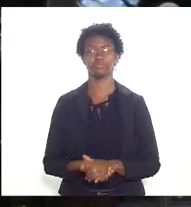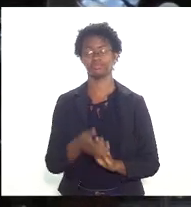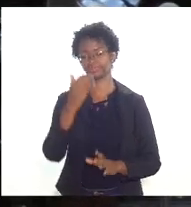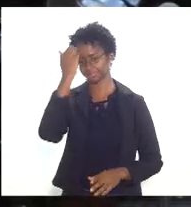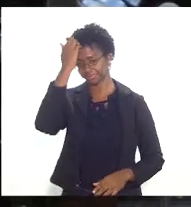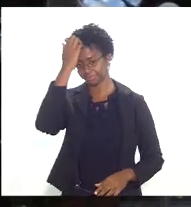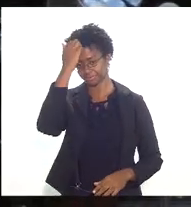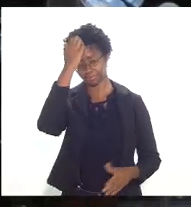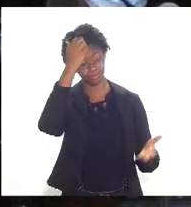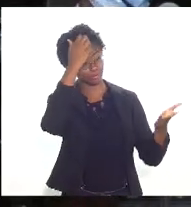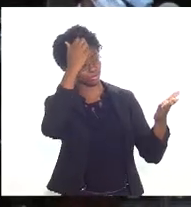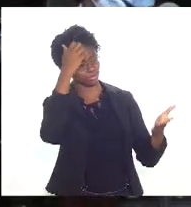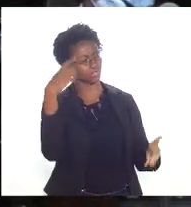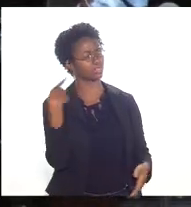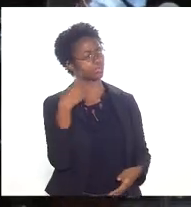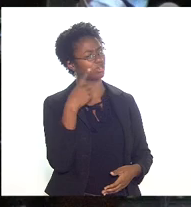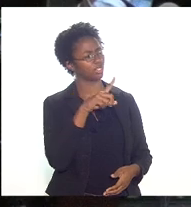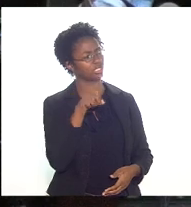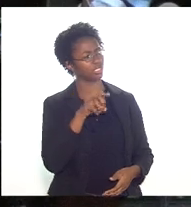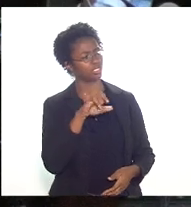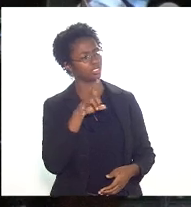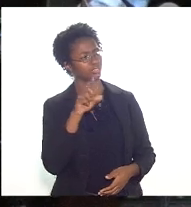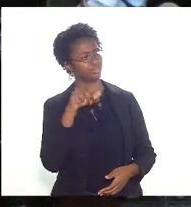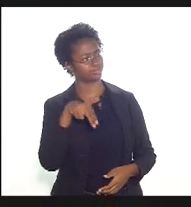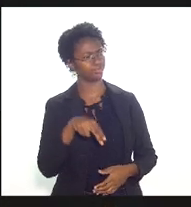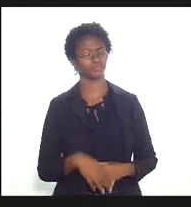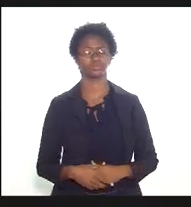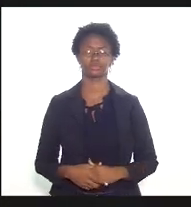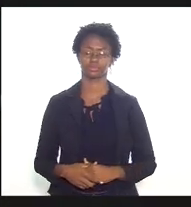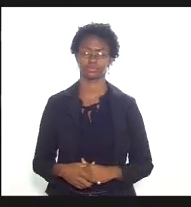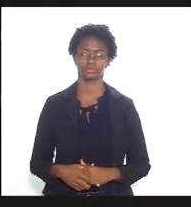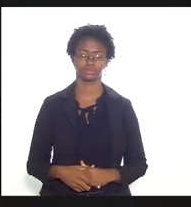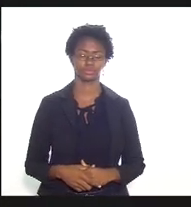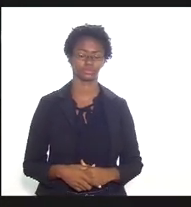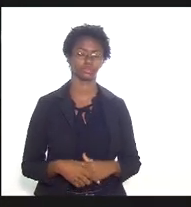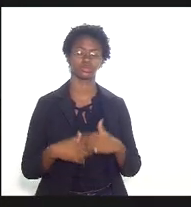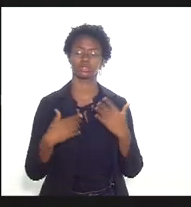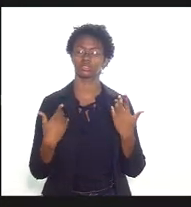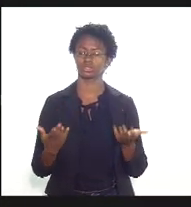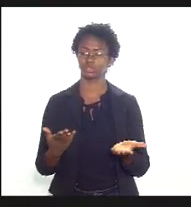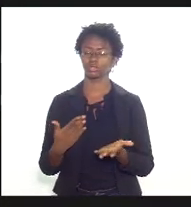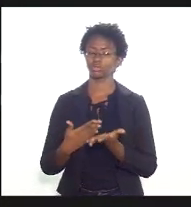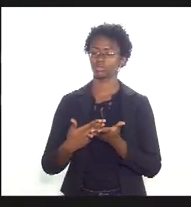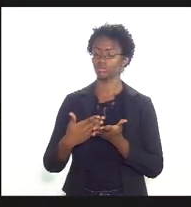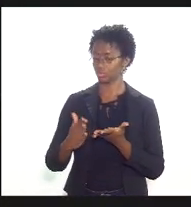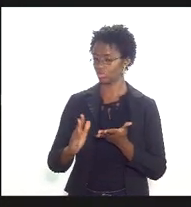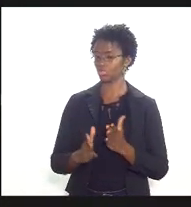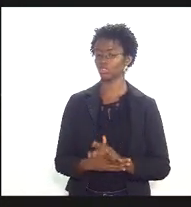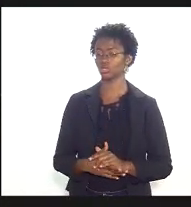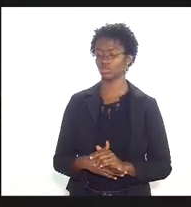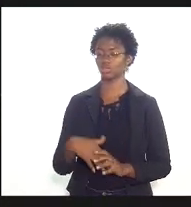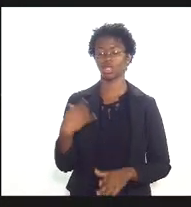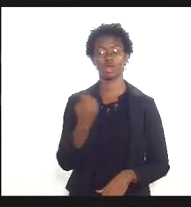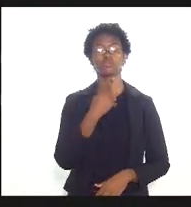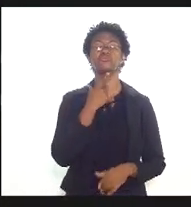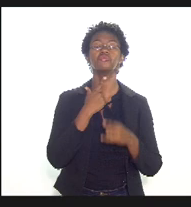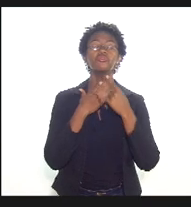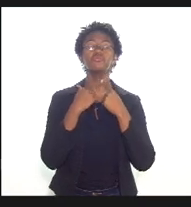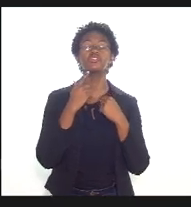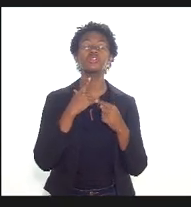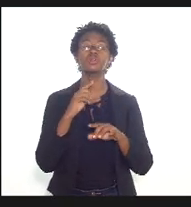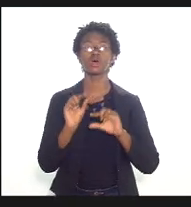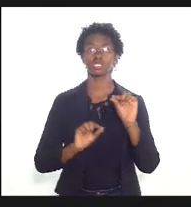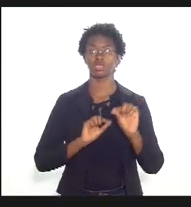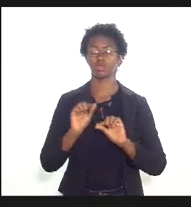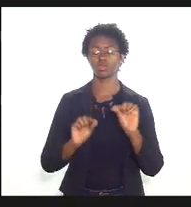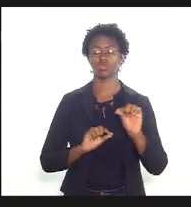Deputado azeda o presidente é desde o início a intenção sempre foi montar